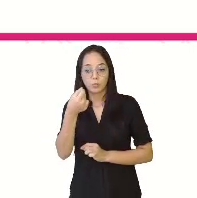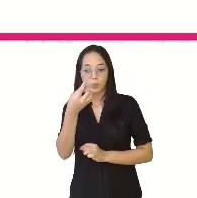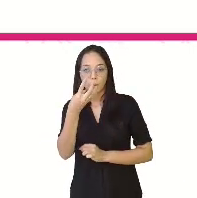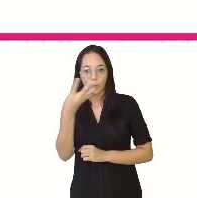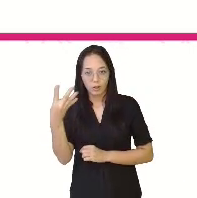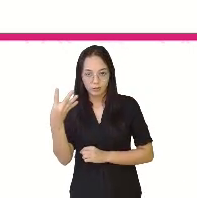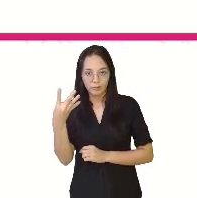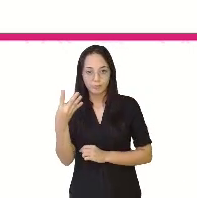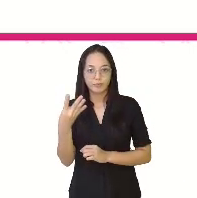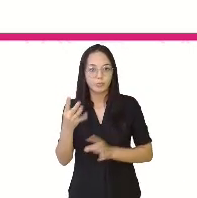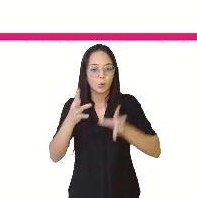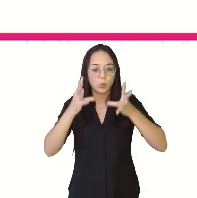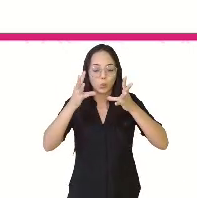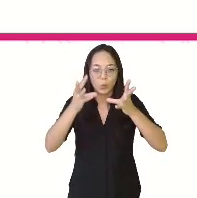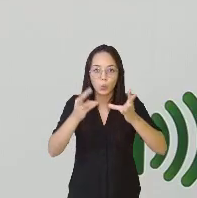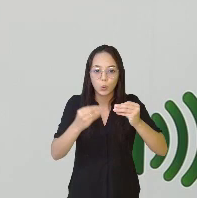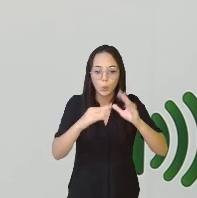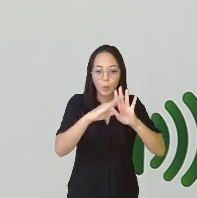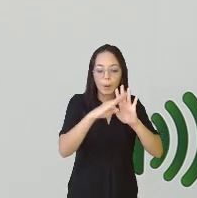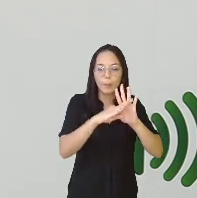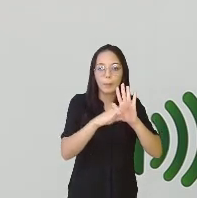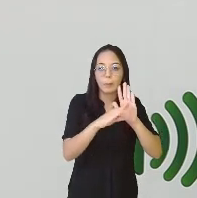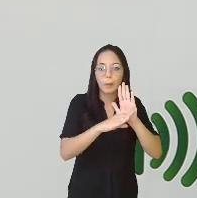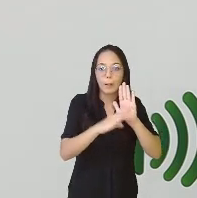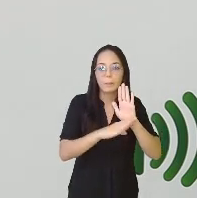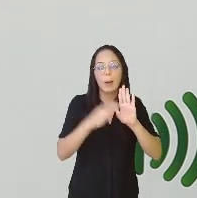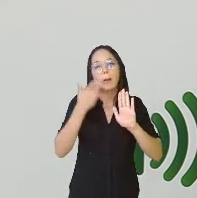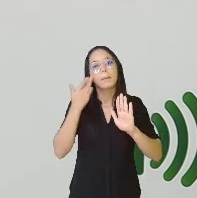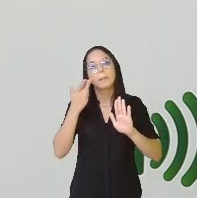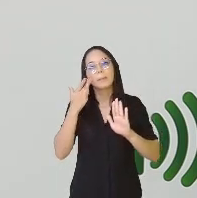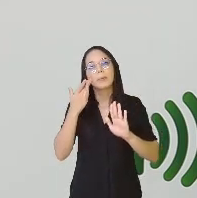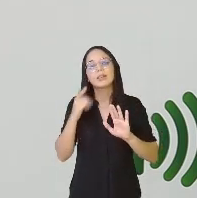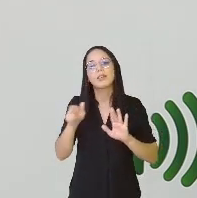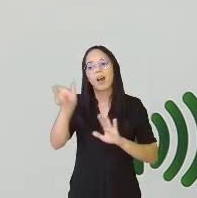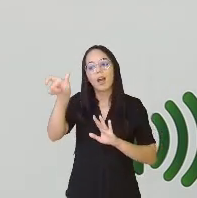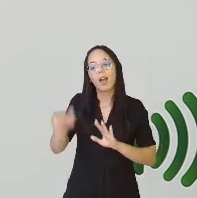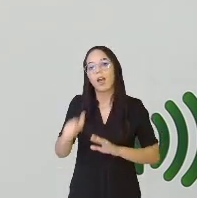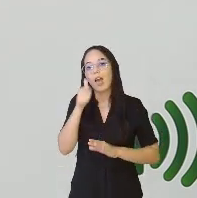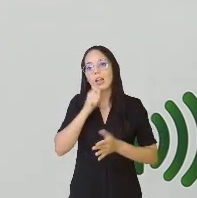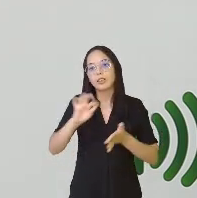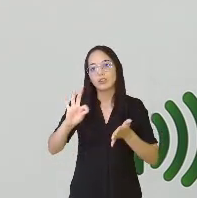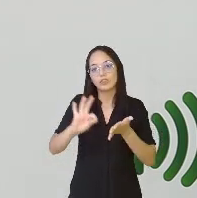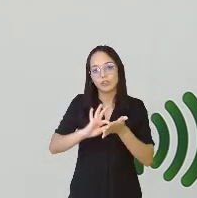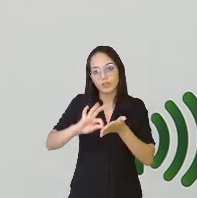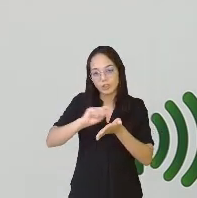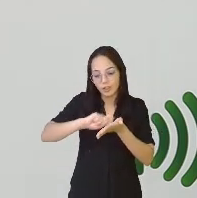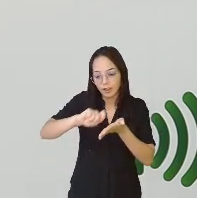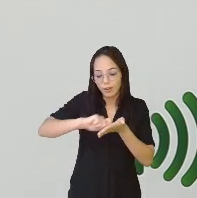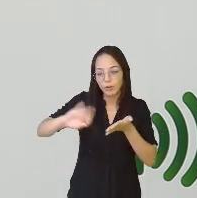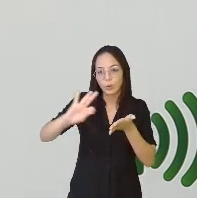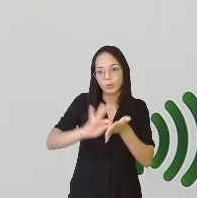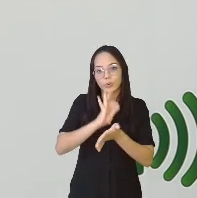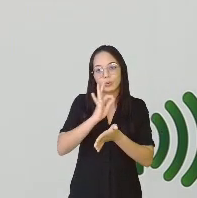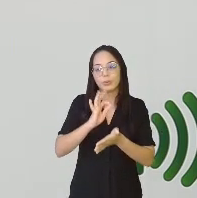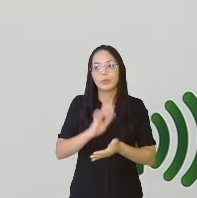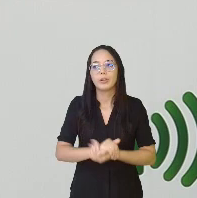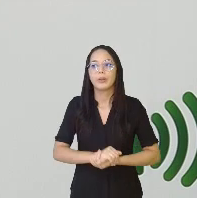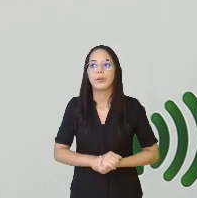2004, tá certo? Então, todas essas peças que foram exibidas na tela aí foram escritas por Maria Clara